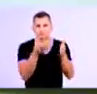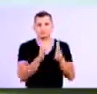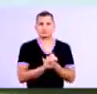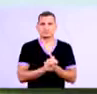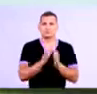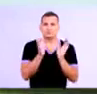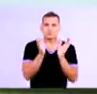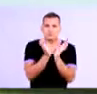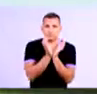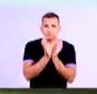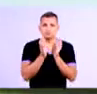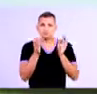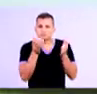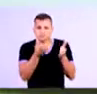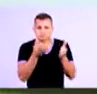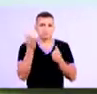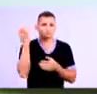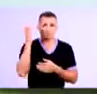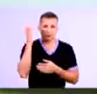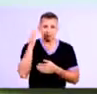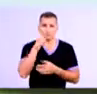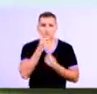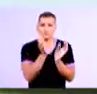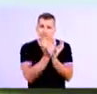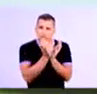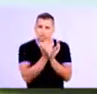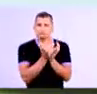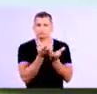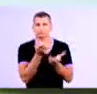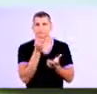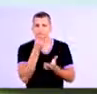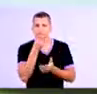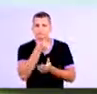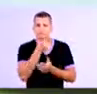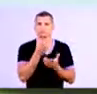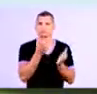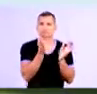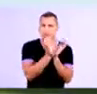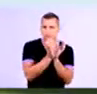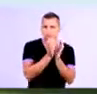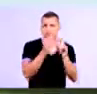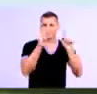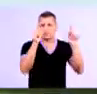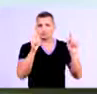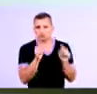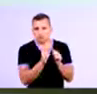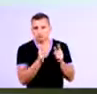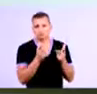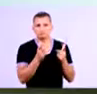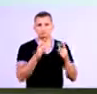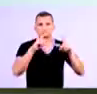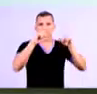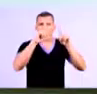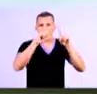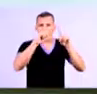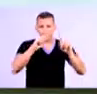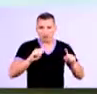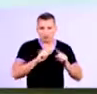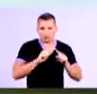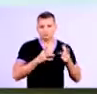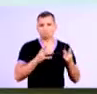sobre ciência, vai ter um grupo lá bem definido, de repente com um bloco, um quadrado, um retângulo,